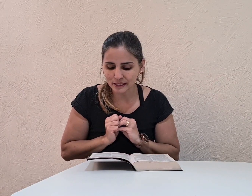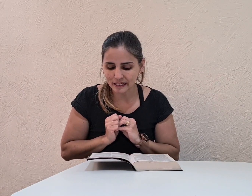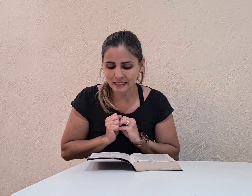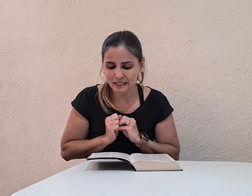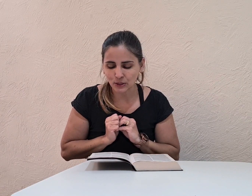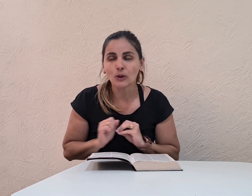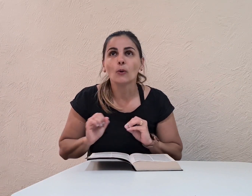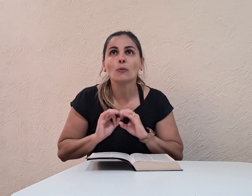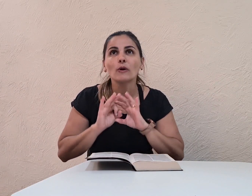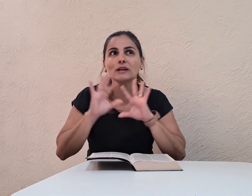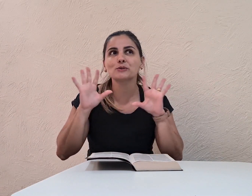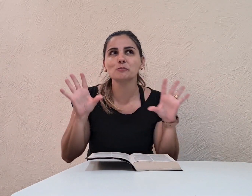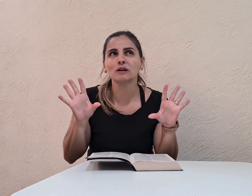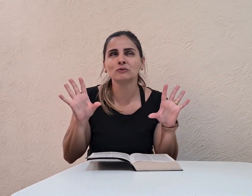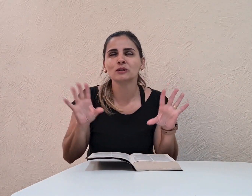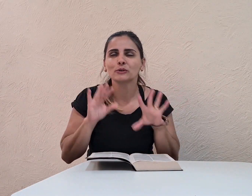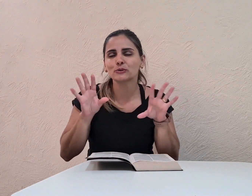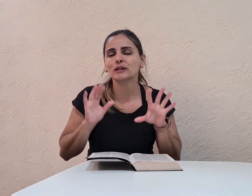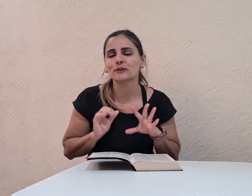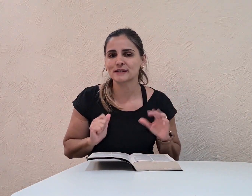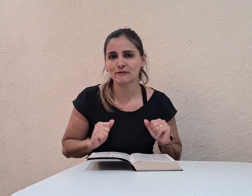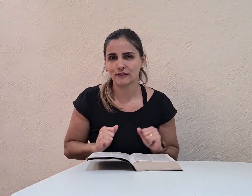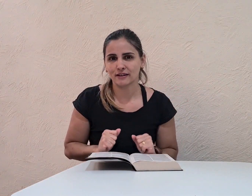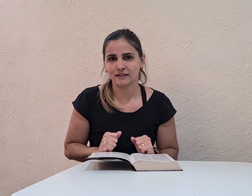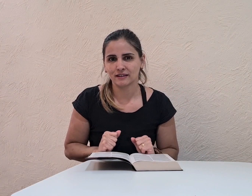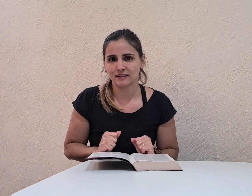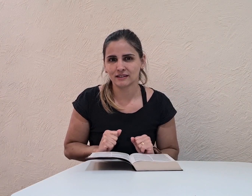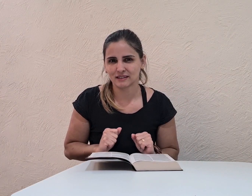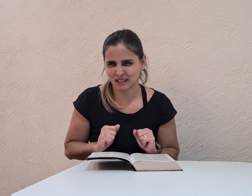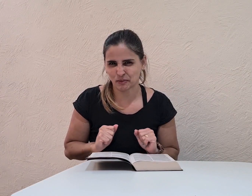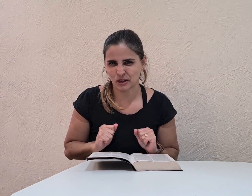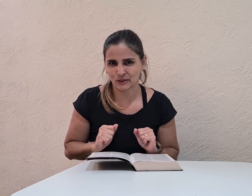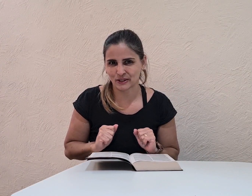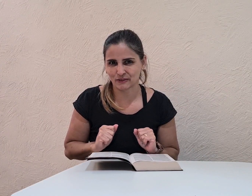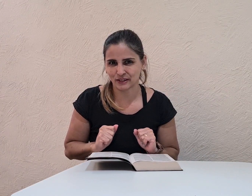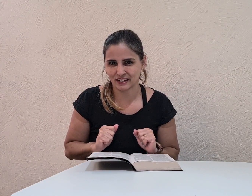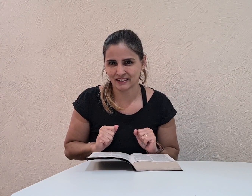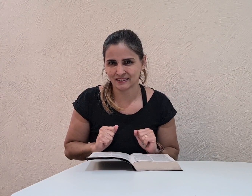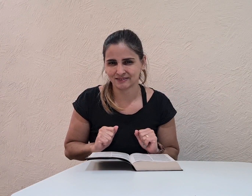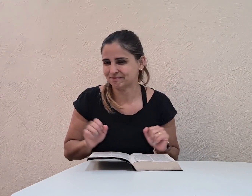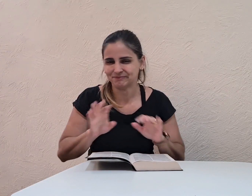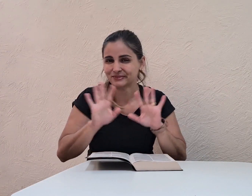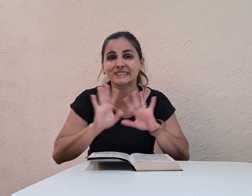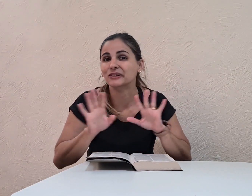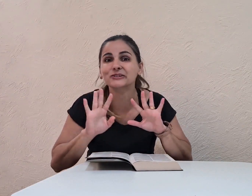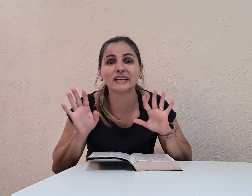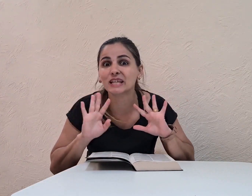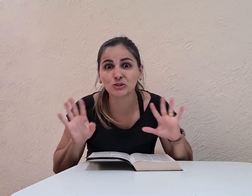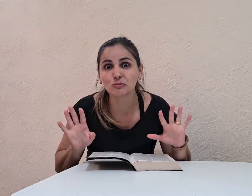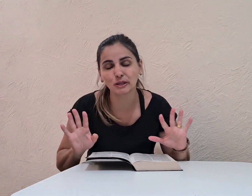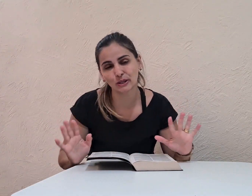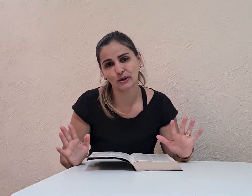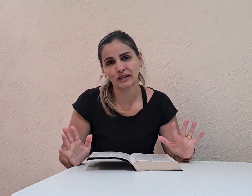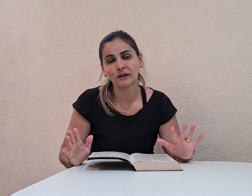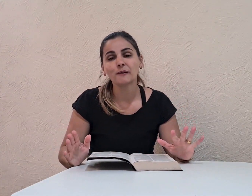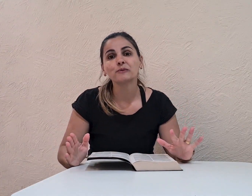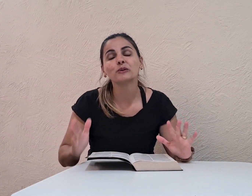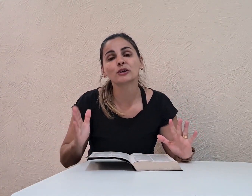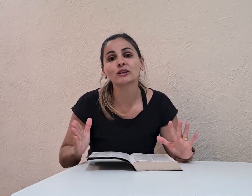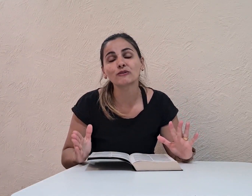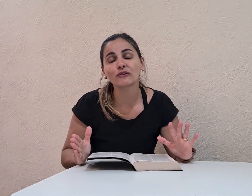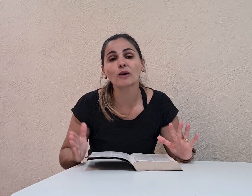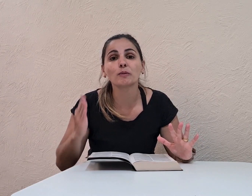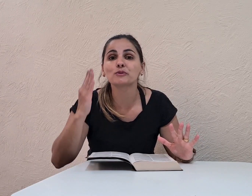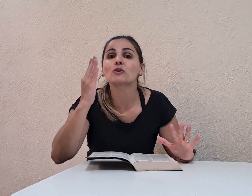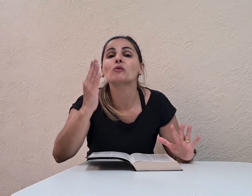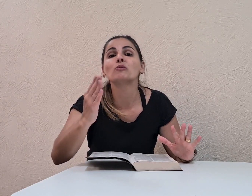Hebreus 11 traz assim um resumão dos heróis da fé. Você sabe o que é um herói da fé? Não, não é nenhum super-herói. Um